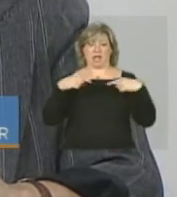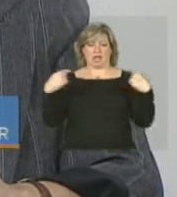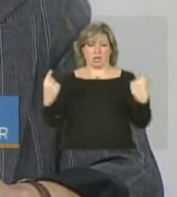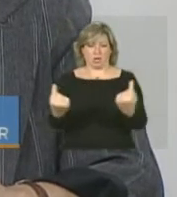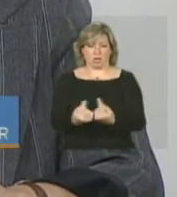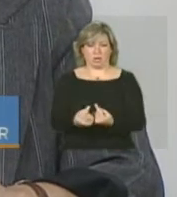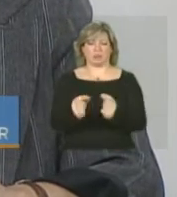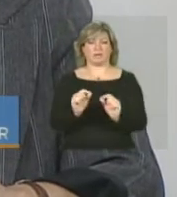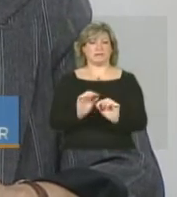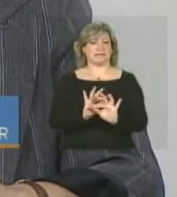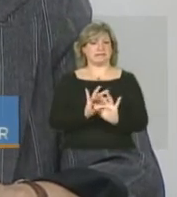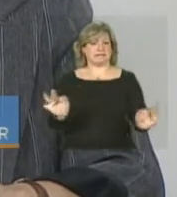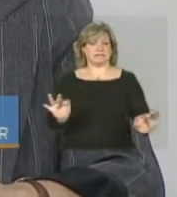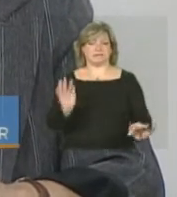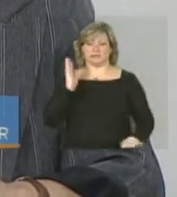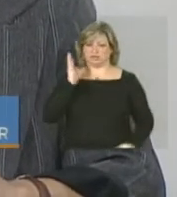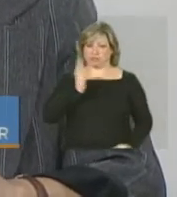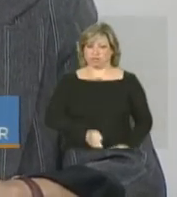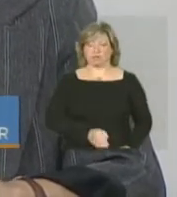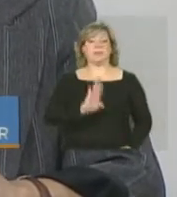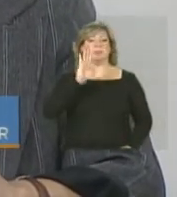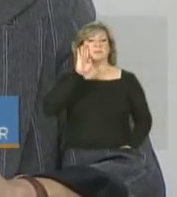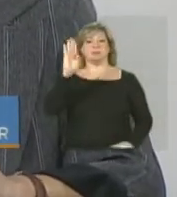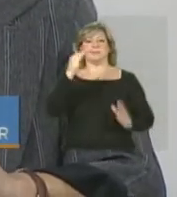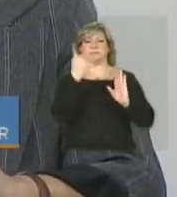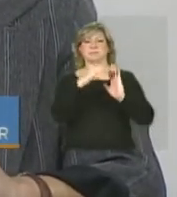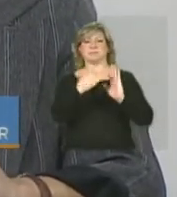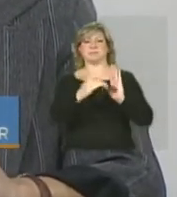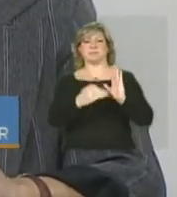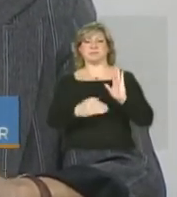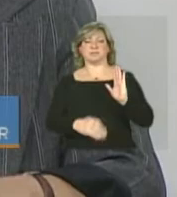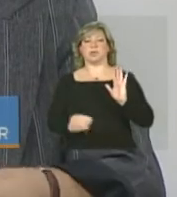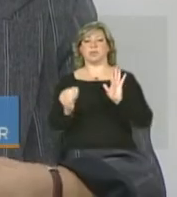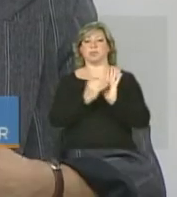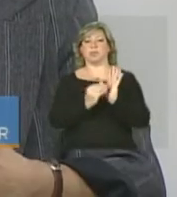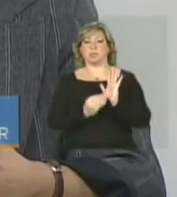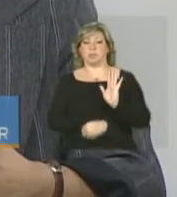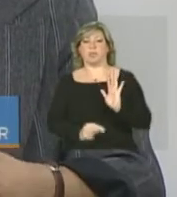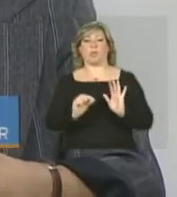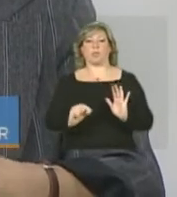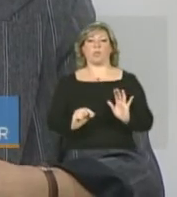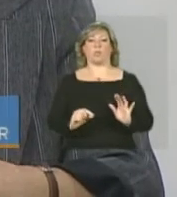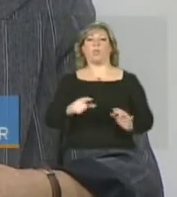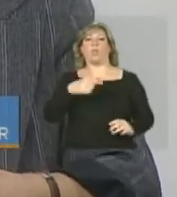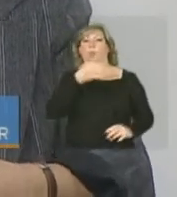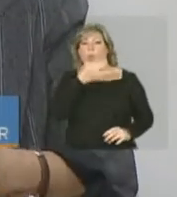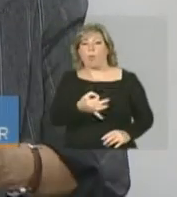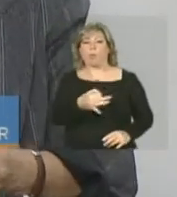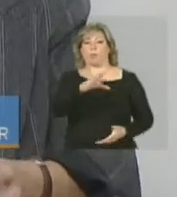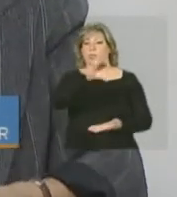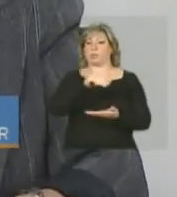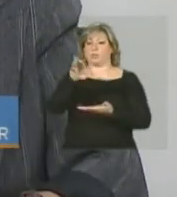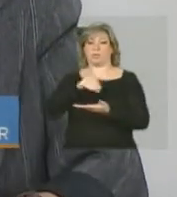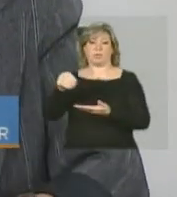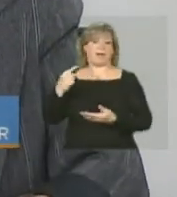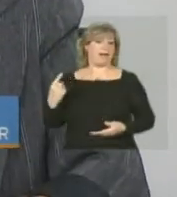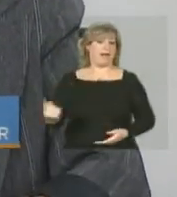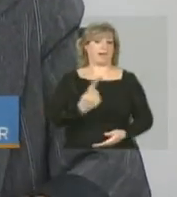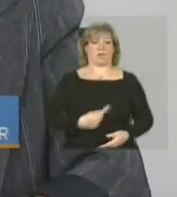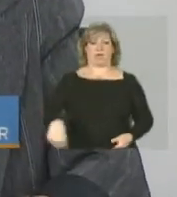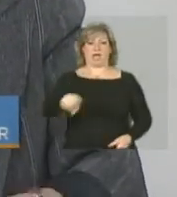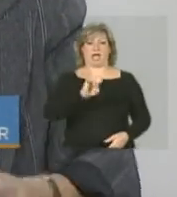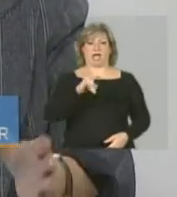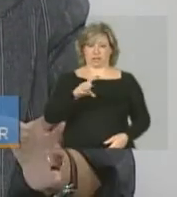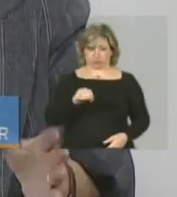muito sintética os principais conteúdos e as conclusões, as proposições de cada um desses